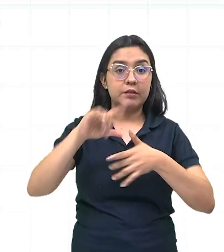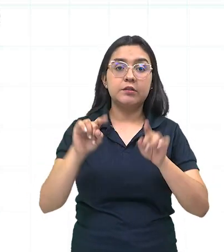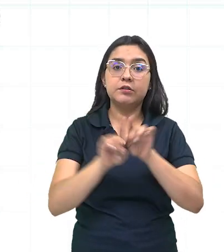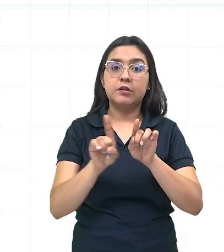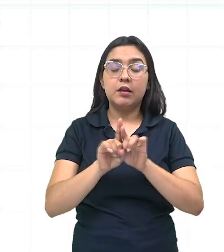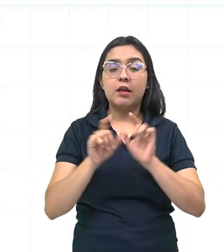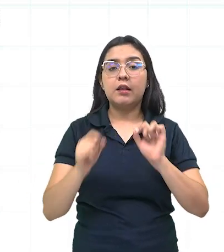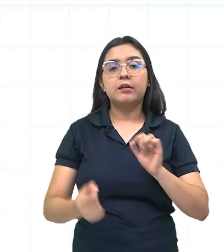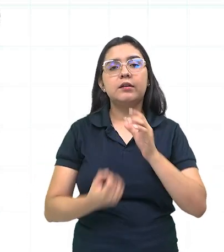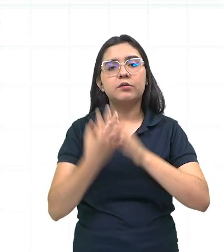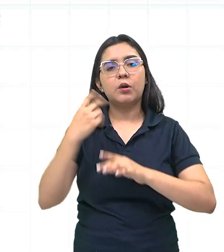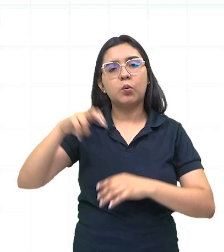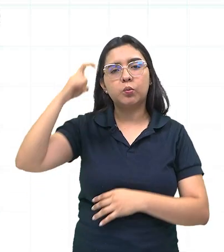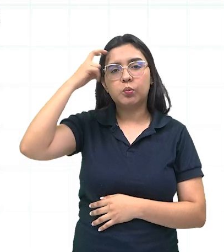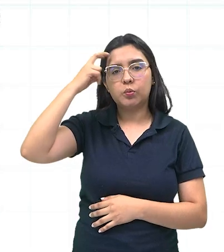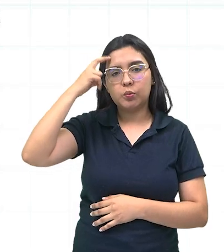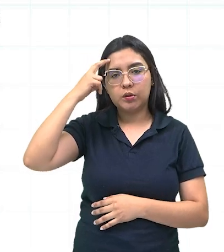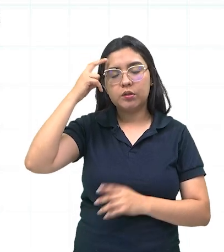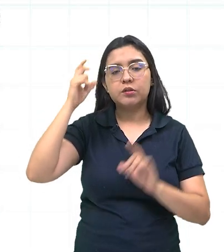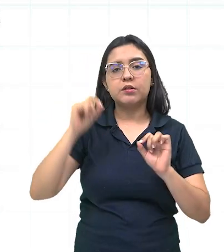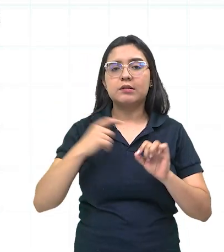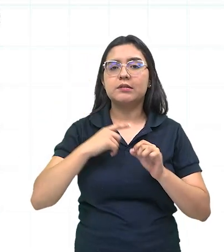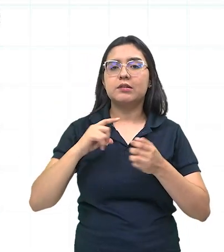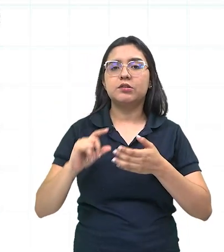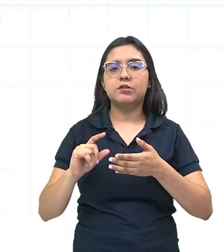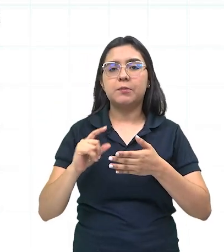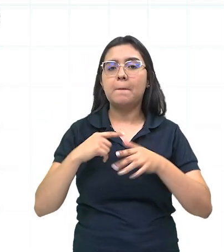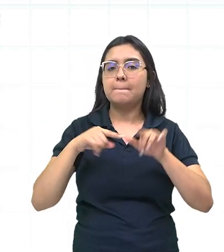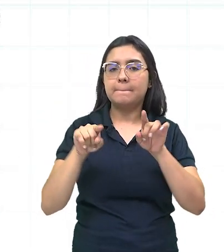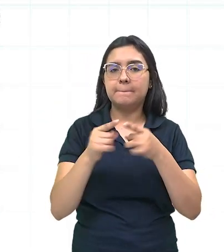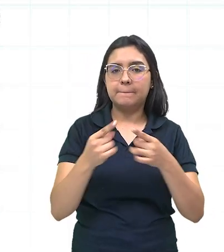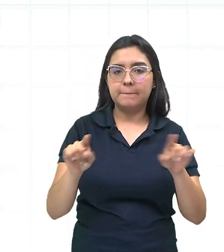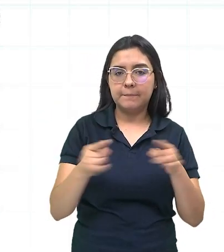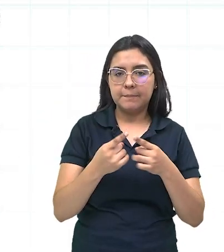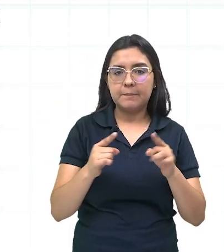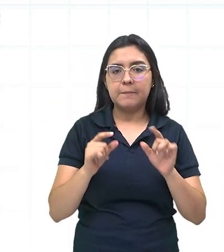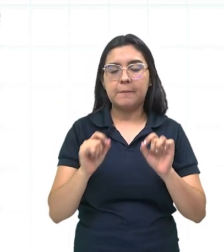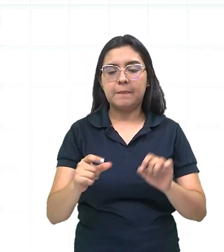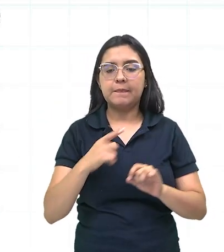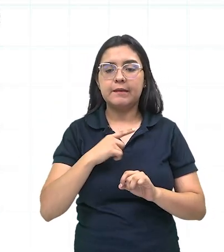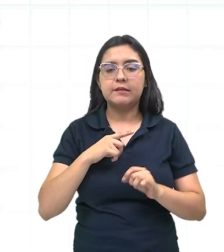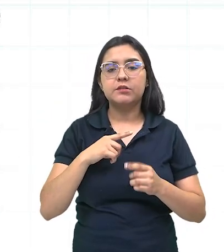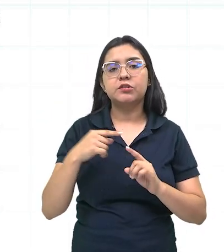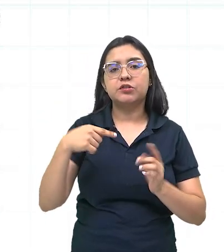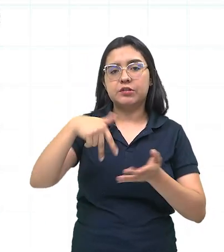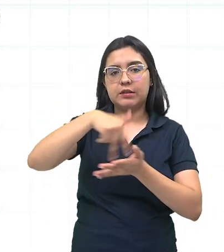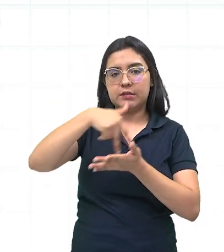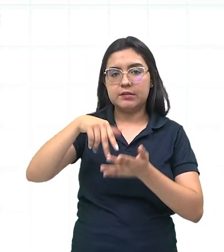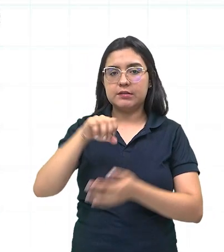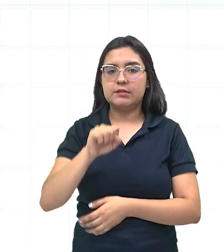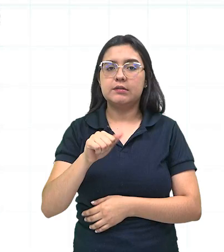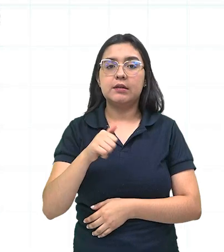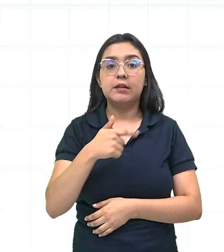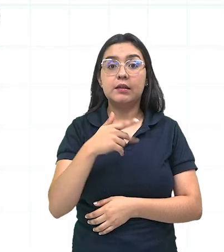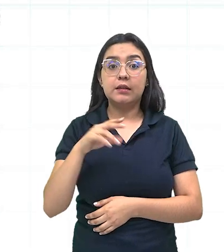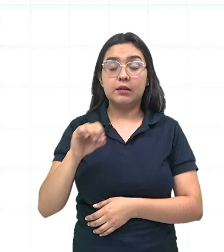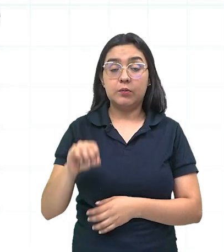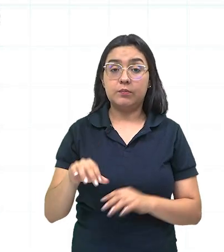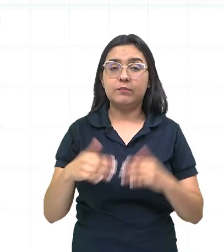essa cultura aí dessas músicas muito comuns em danças de salão. Então, por isso que é importante